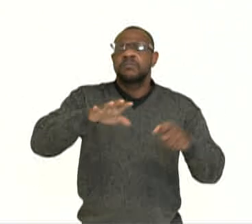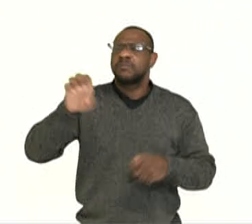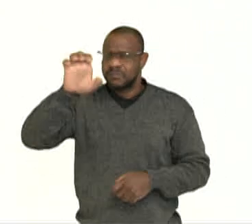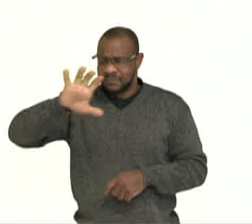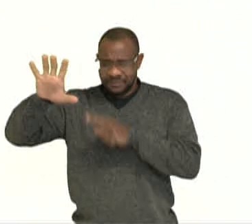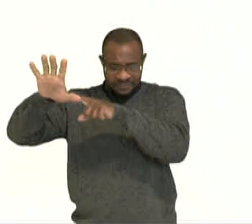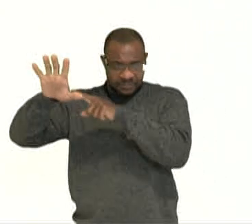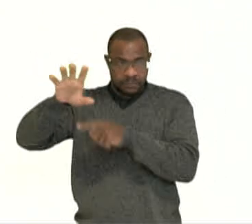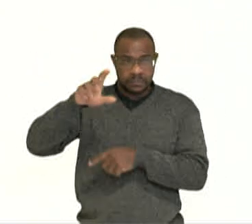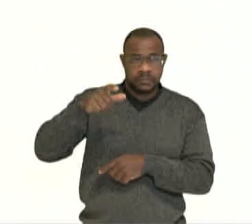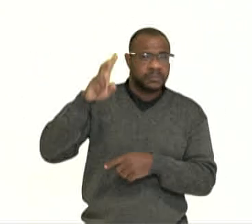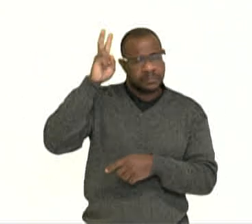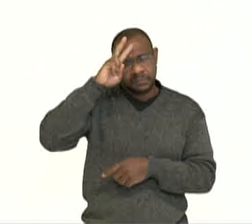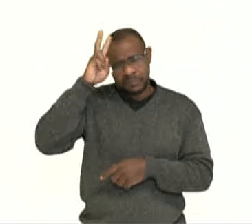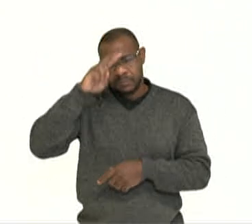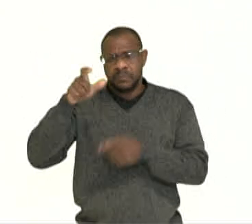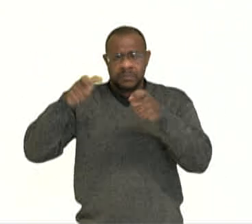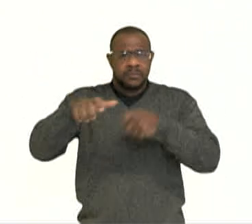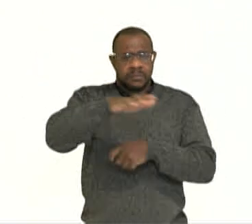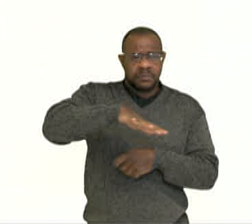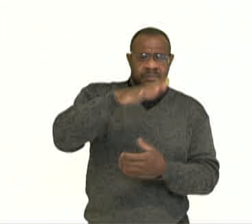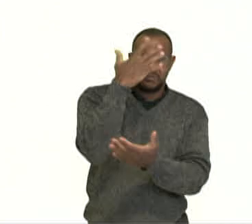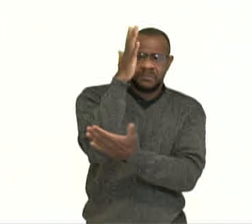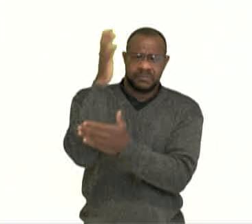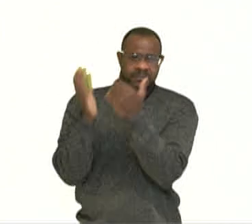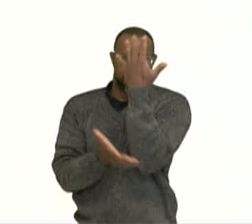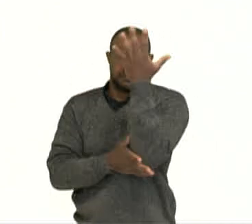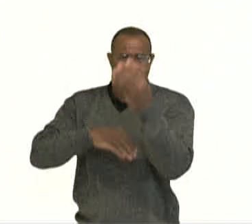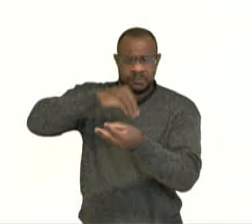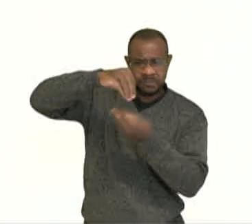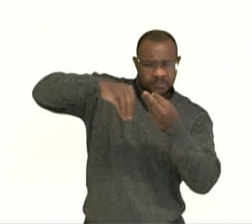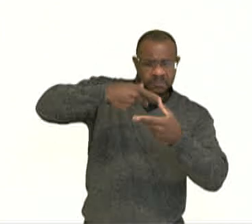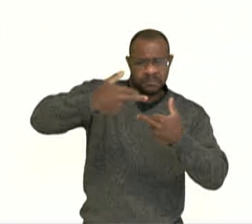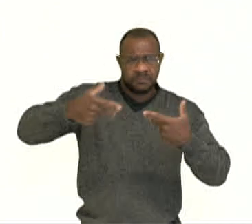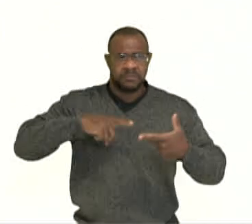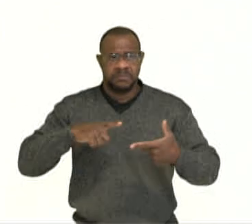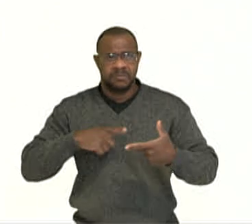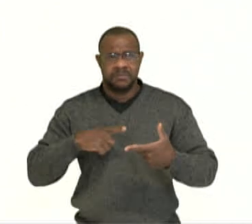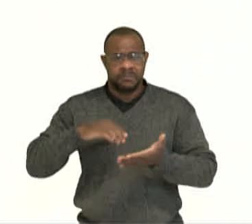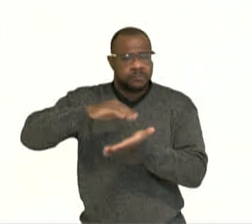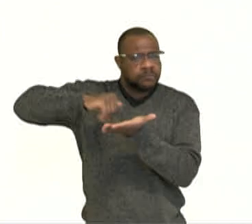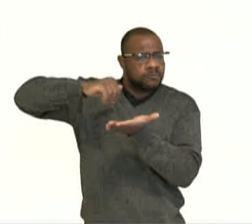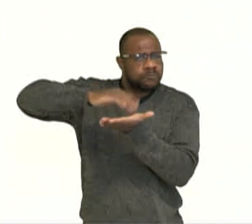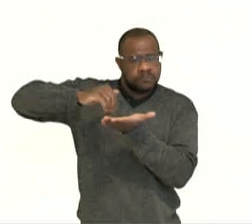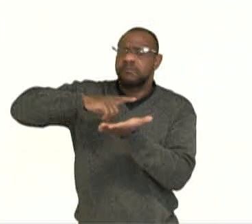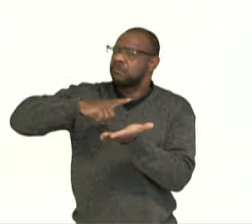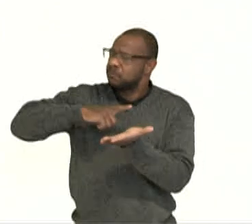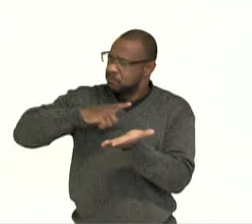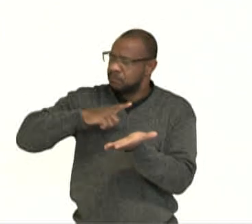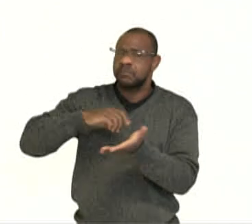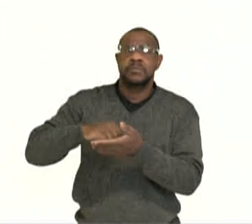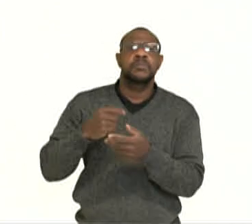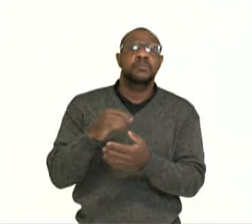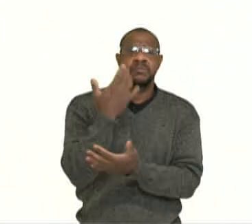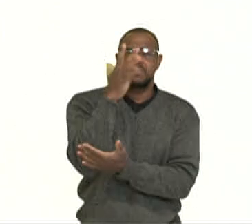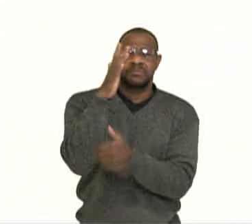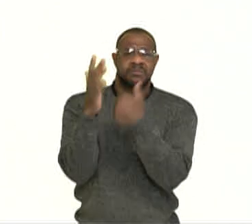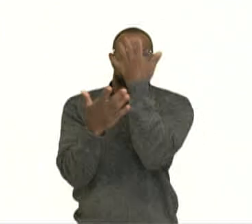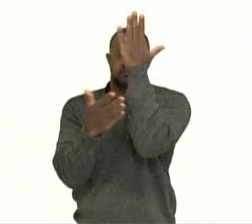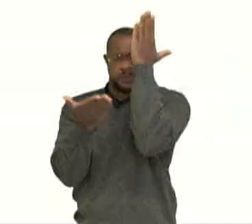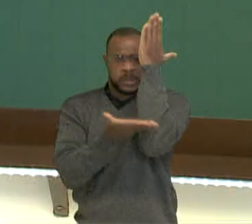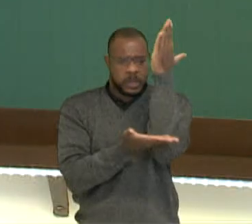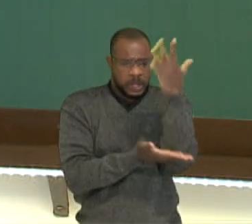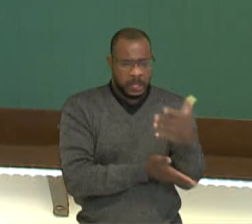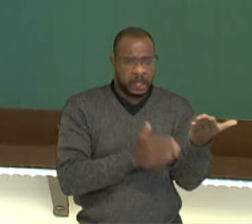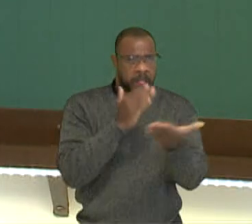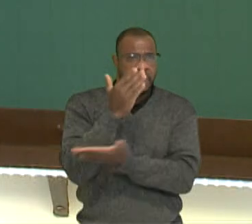europeu, muitas dessas áreas de florestas temperadas, elas foram sendo retiradas. A vegetação foi sendo cortada